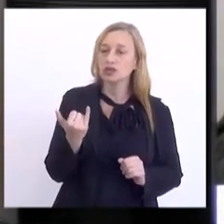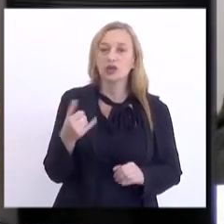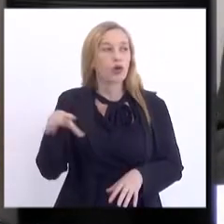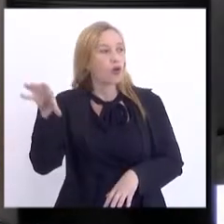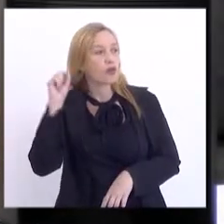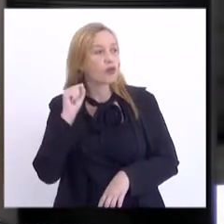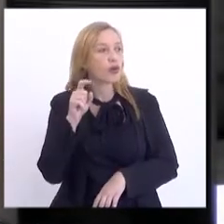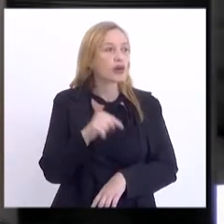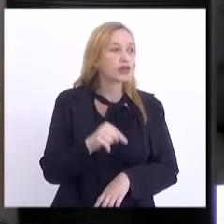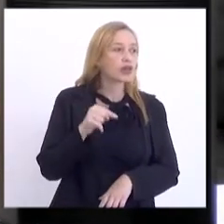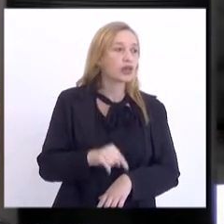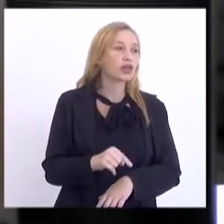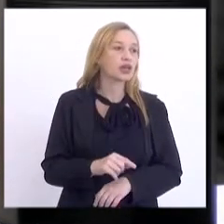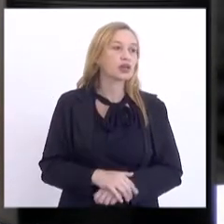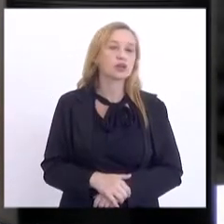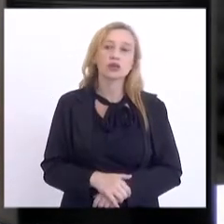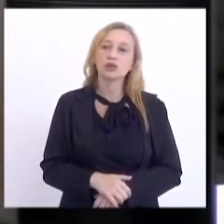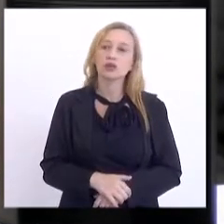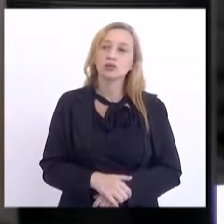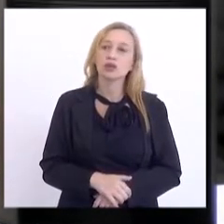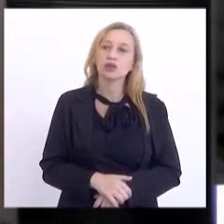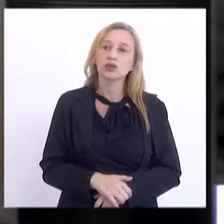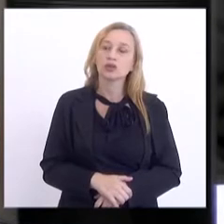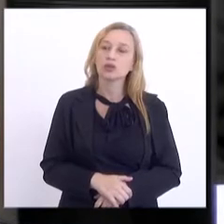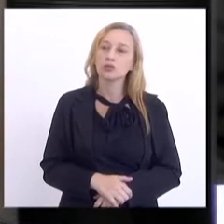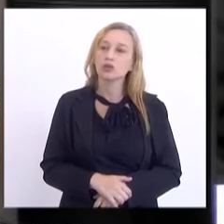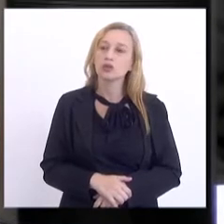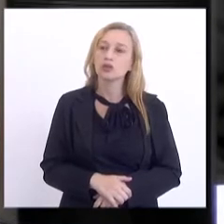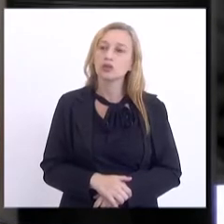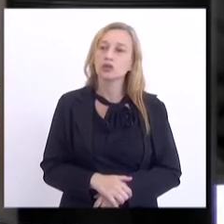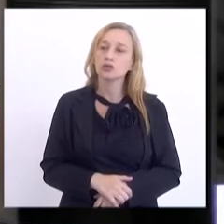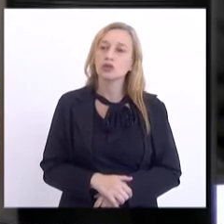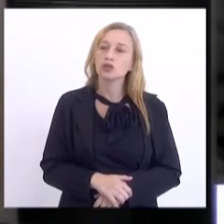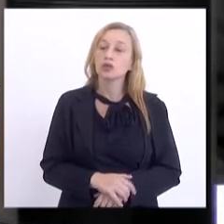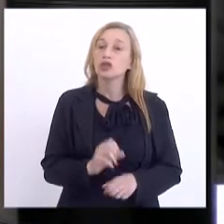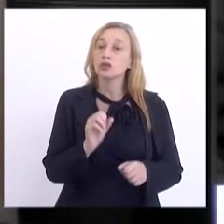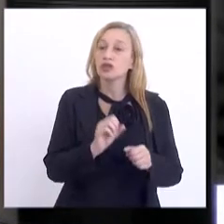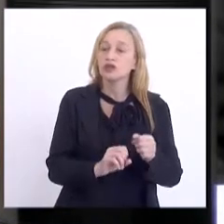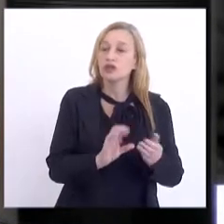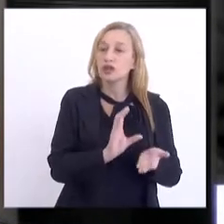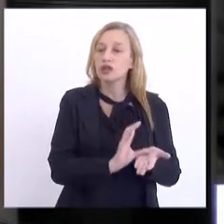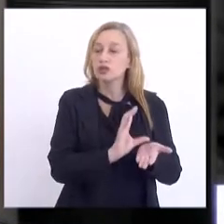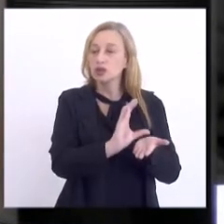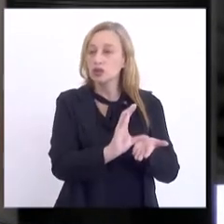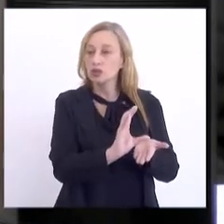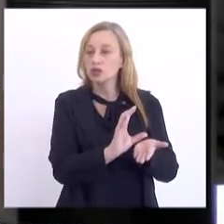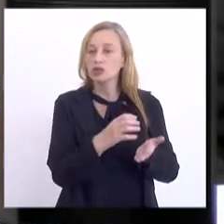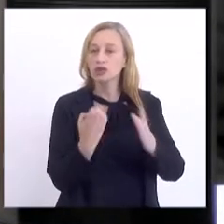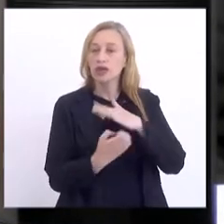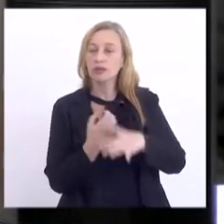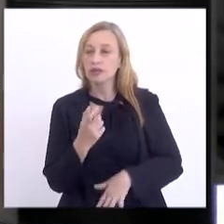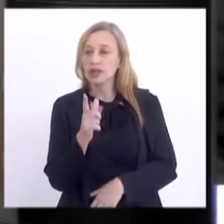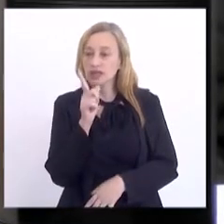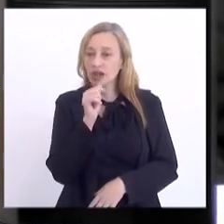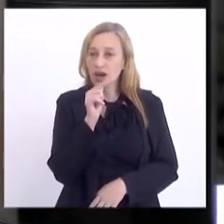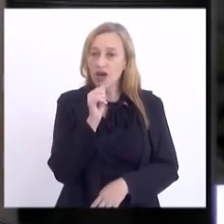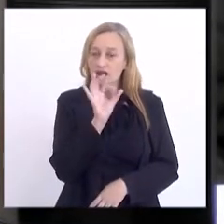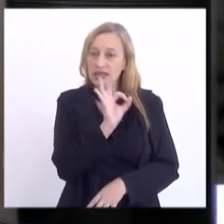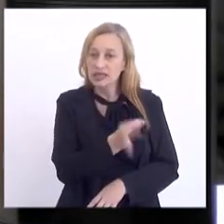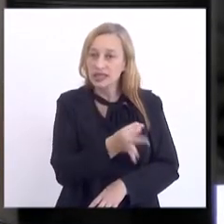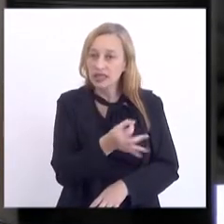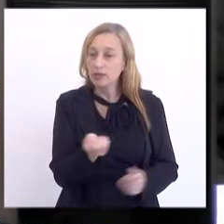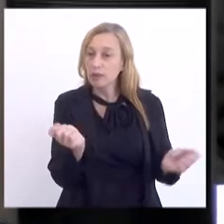de ouvir aqui que o que se deu com os recursos da Cedae foi justamente